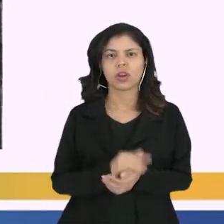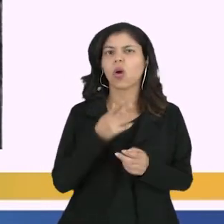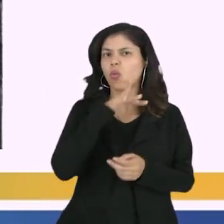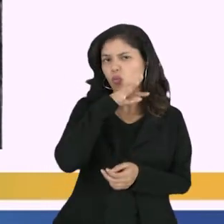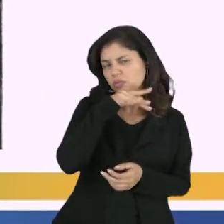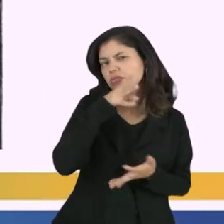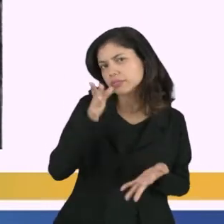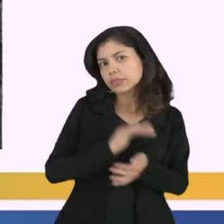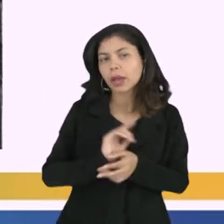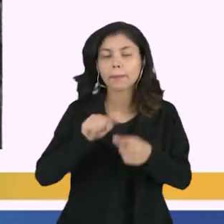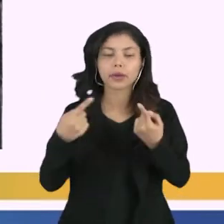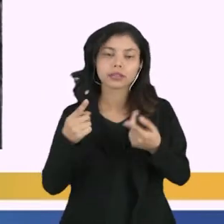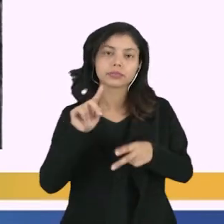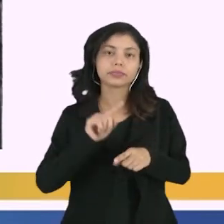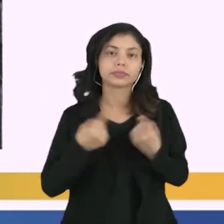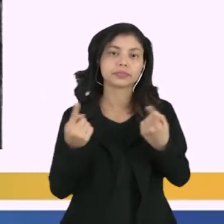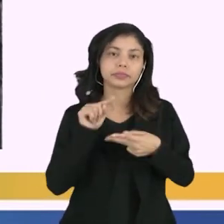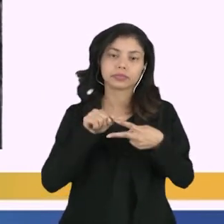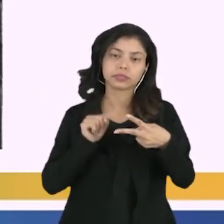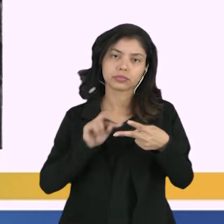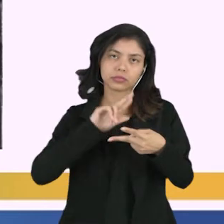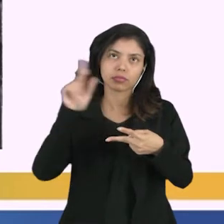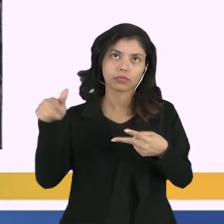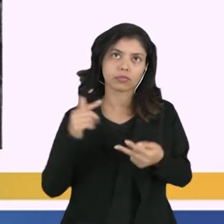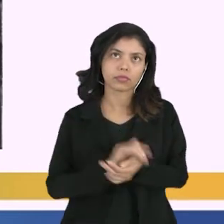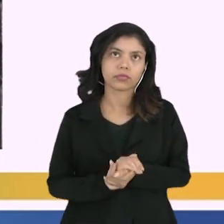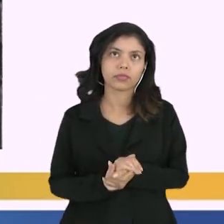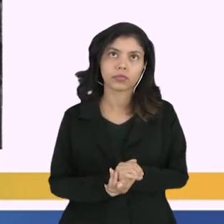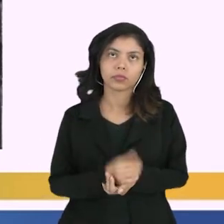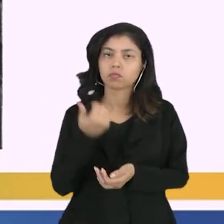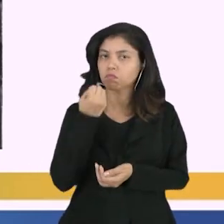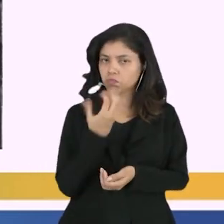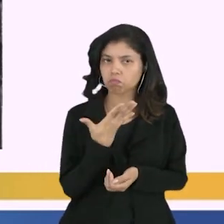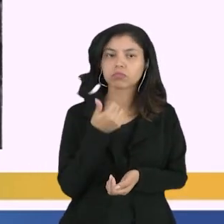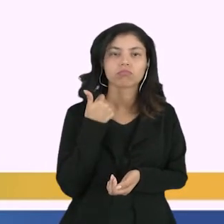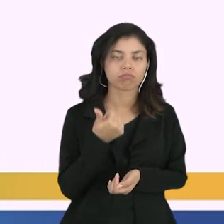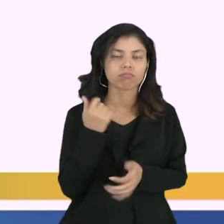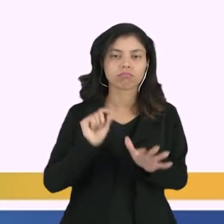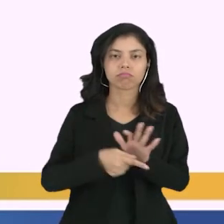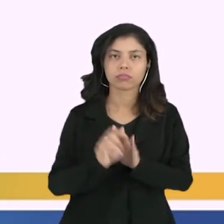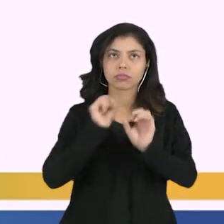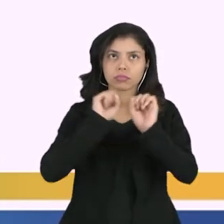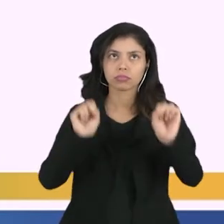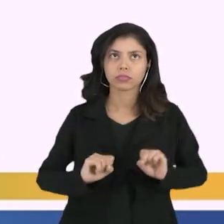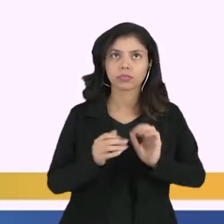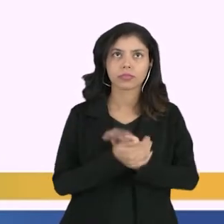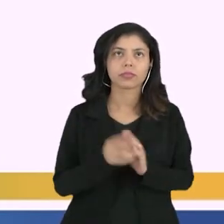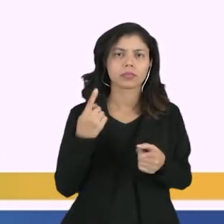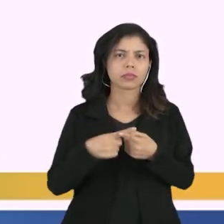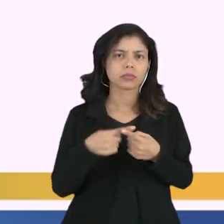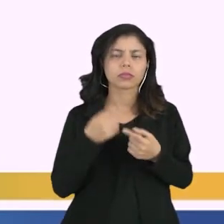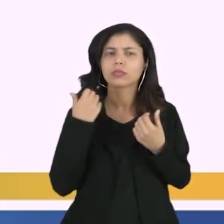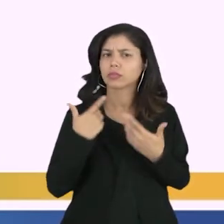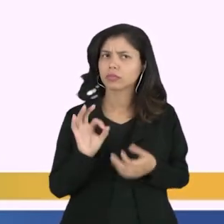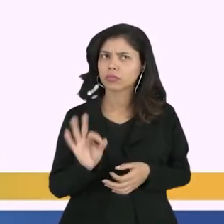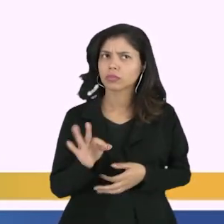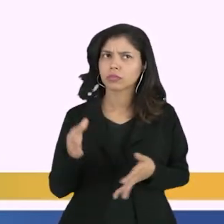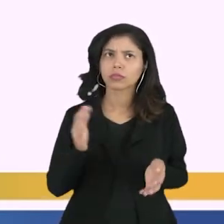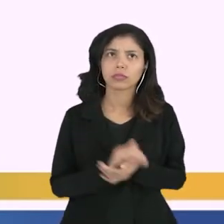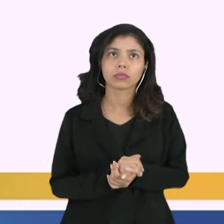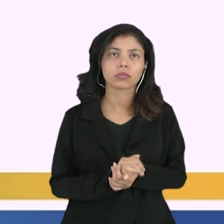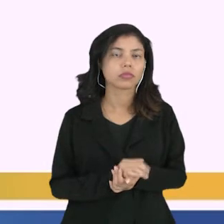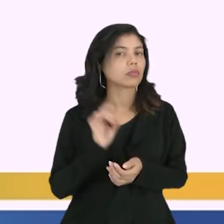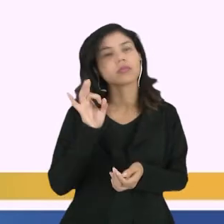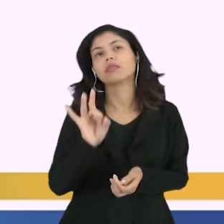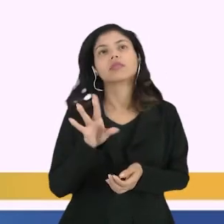fracasso, mas essas 2 aí, por várias questões, elas foram, né, positivas dentro desse sistema, tá? E por que elas deram certo, pessoal,